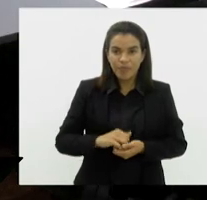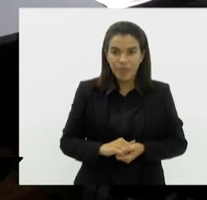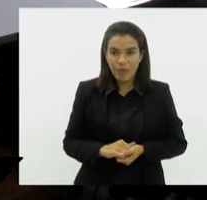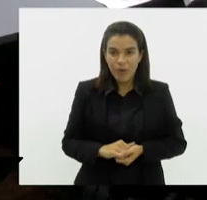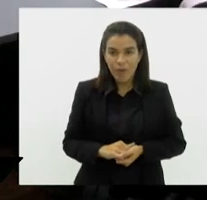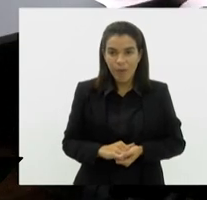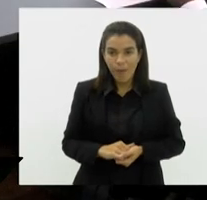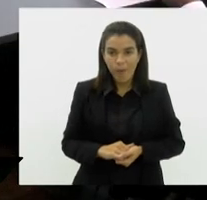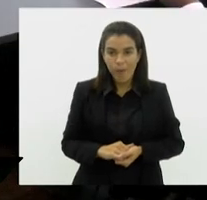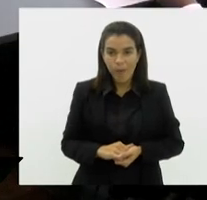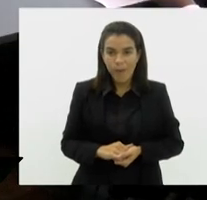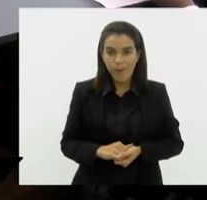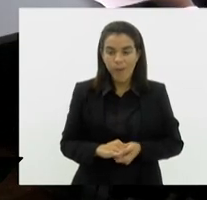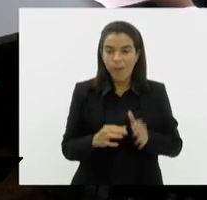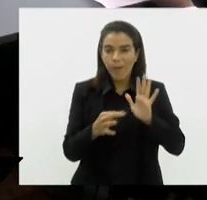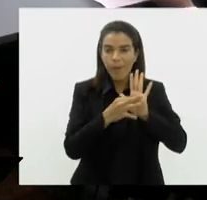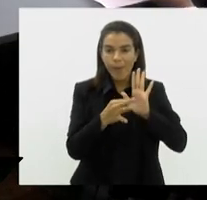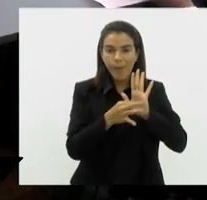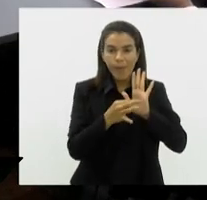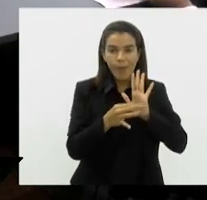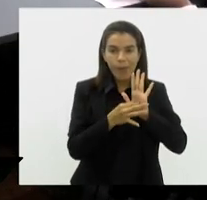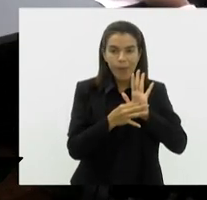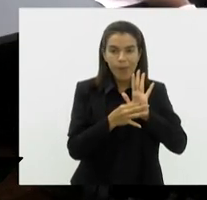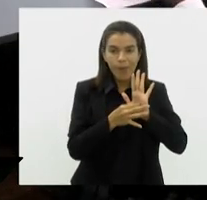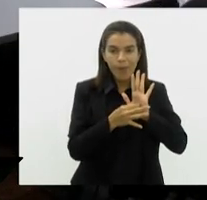Pode cantar o parecer? O parecer é pela